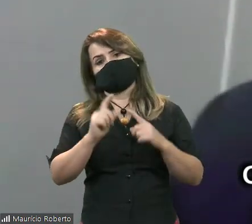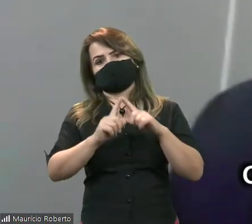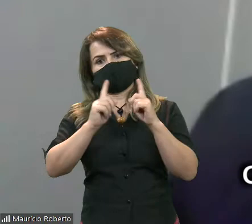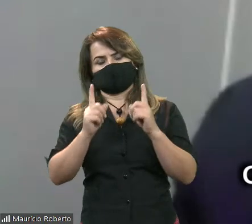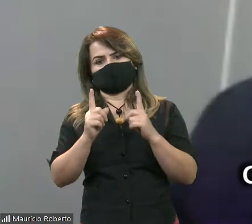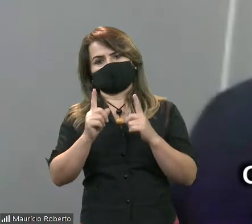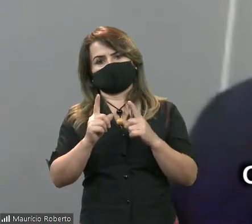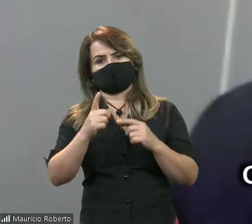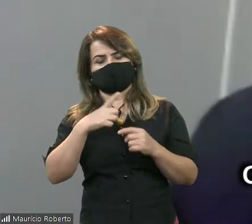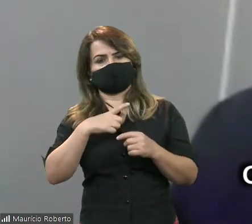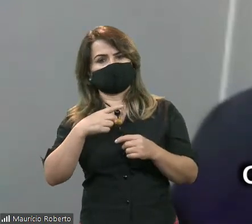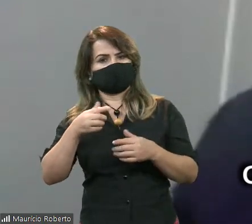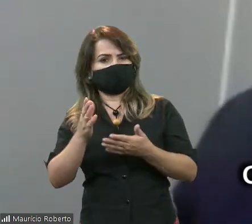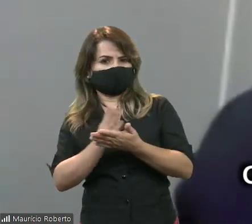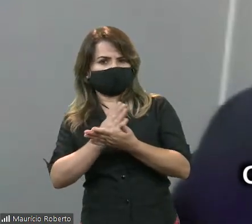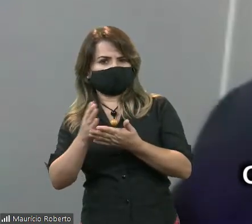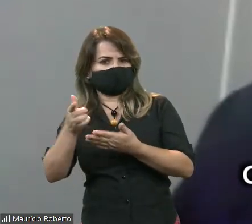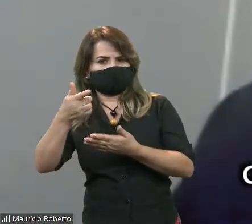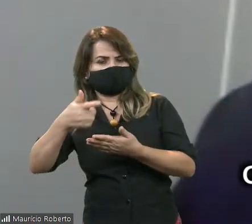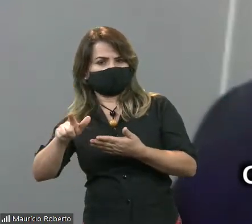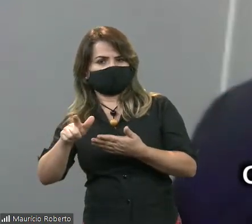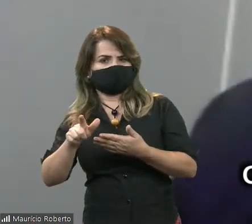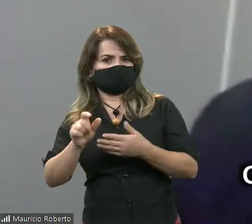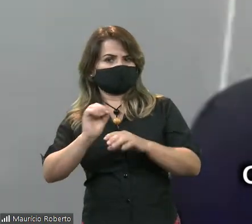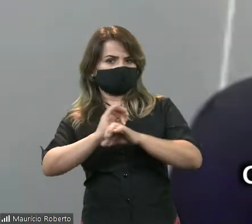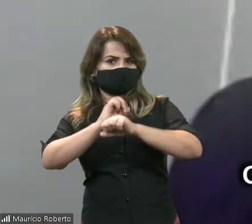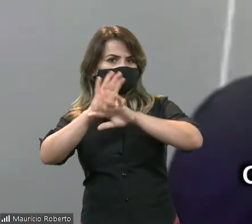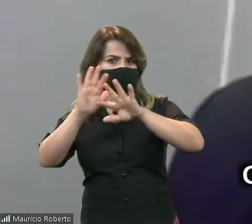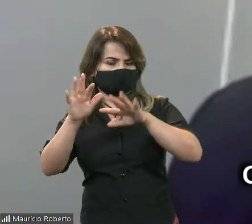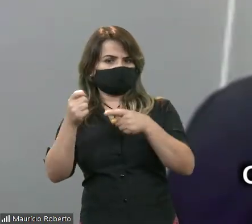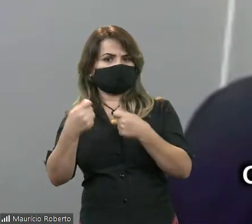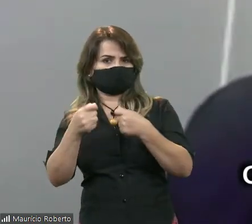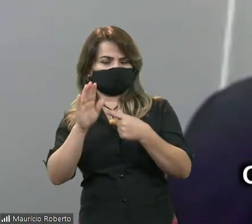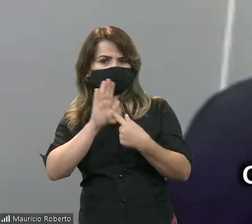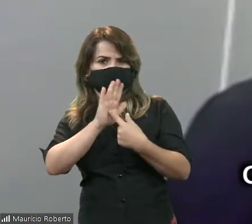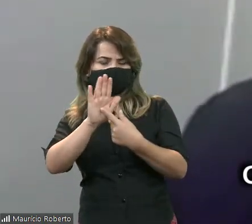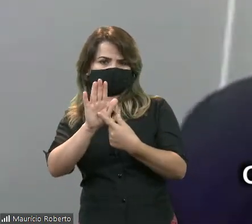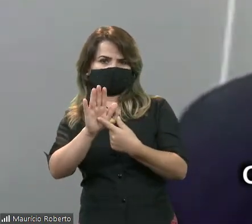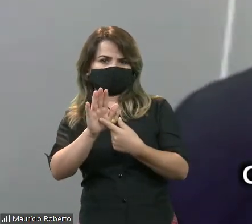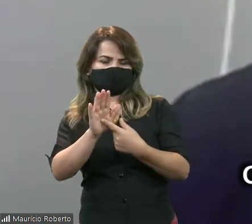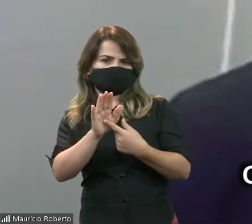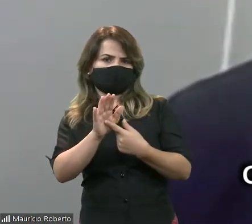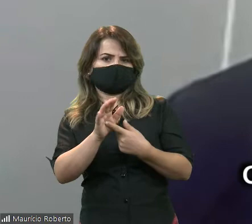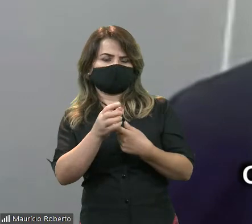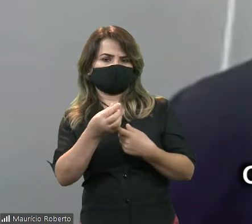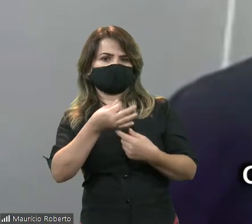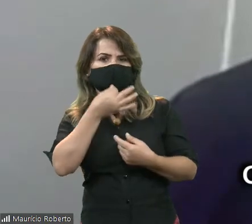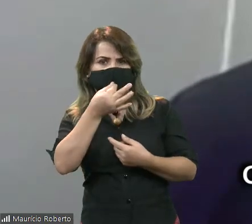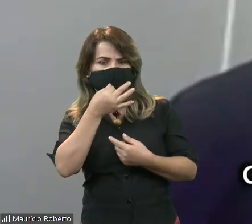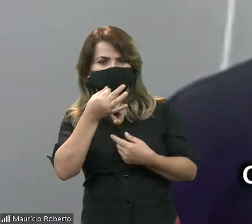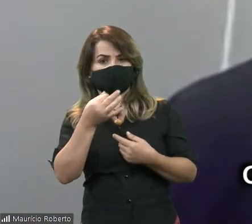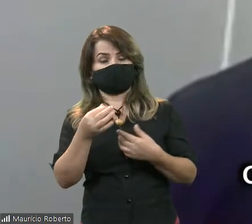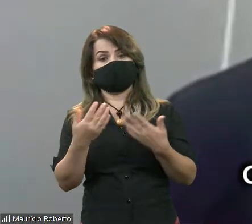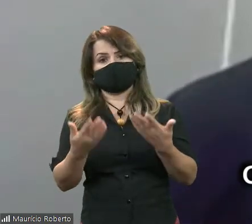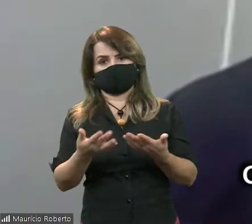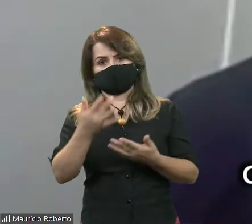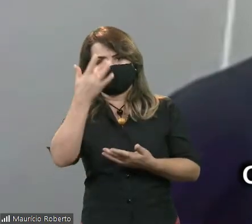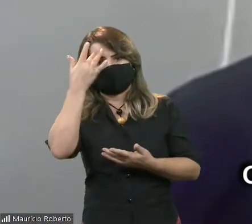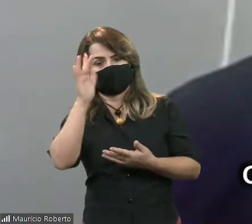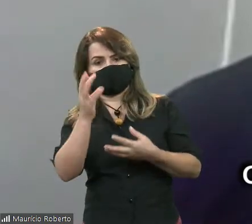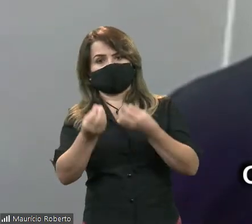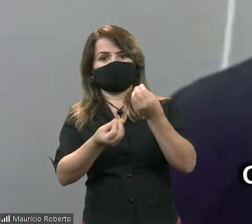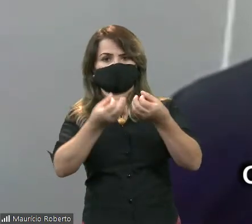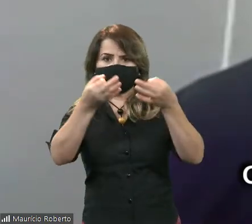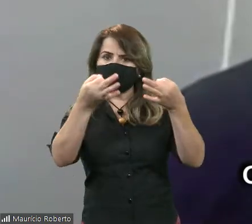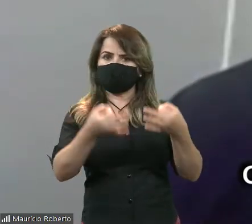estão claros aqui no projeto, não estão claros na justificativa, portanto, não dá para a gente dissertar, falar um pouquinho